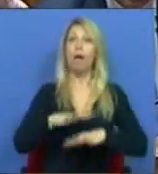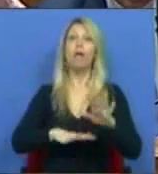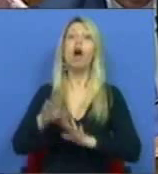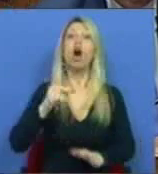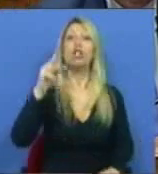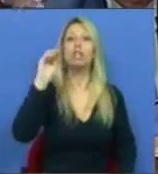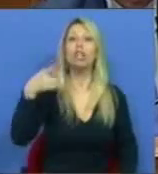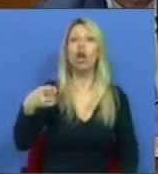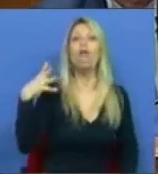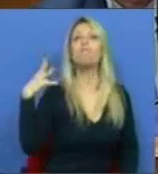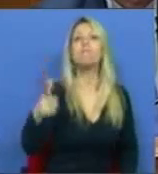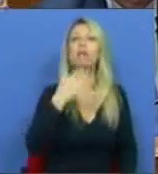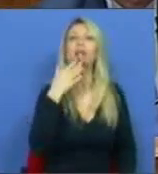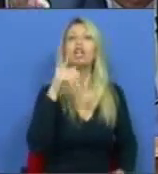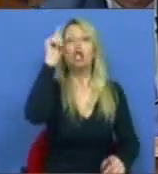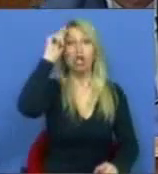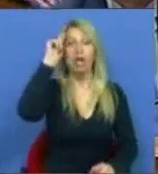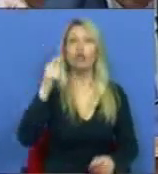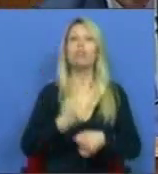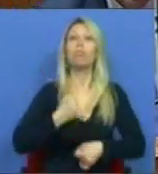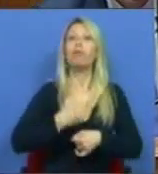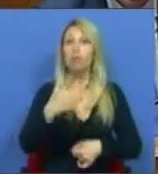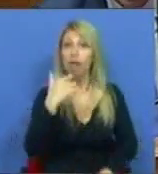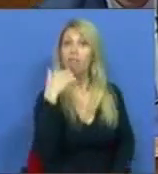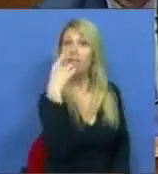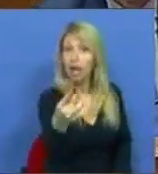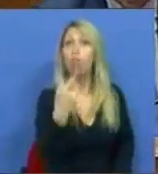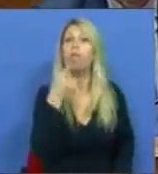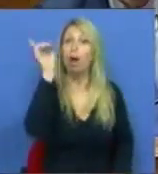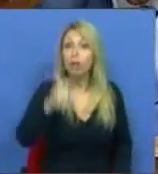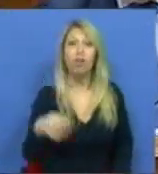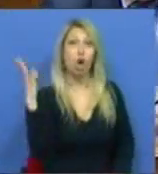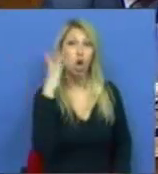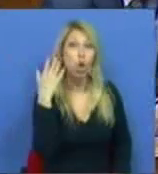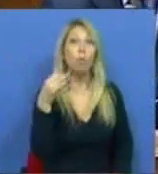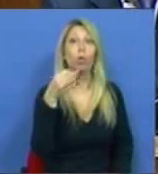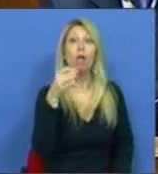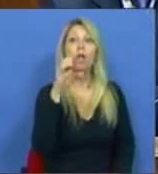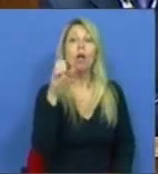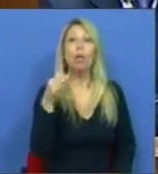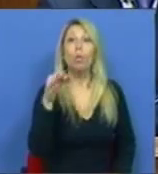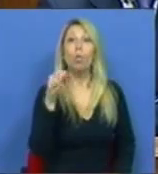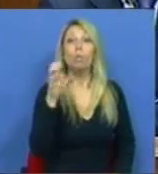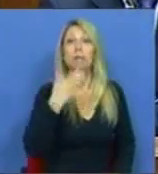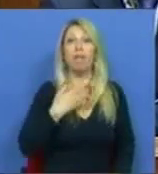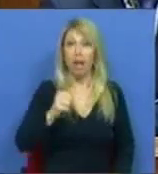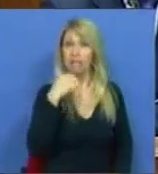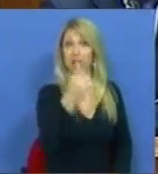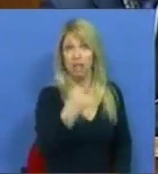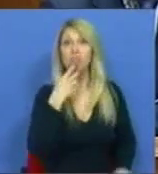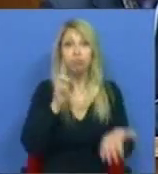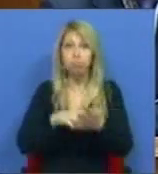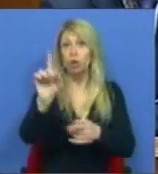39 mil estágios profissionais. Digo e repito, os números que o PSD citou não são verdadeiros. Aliás, no